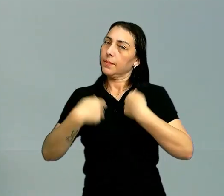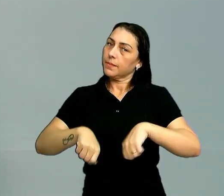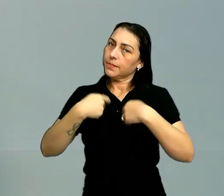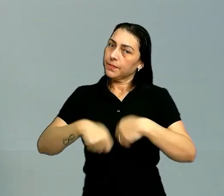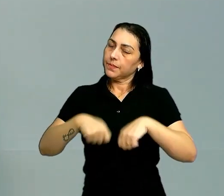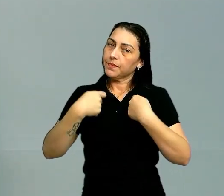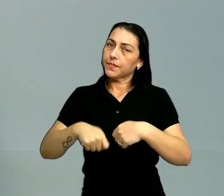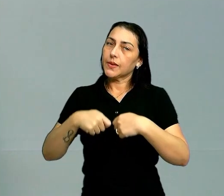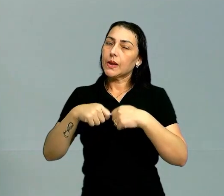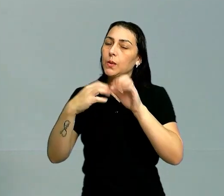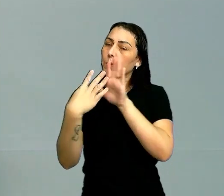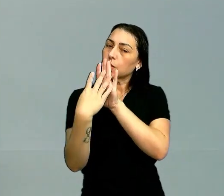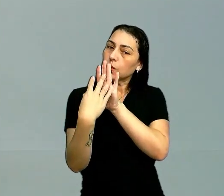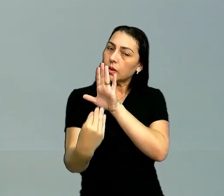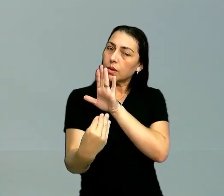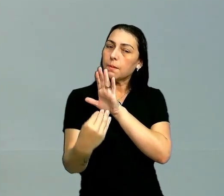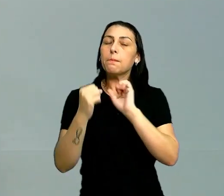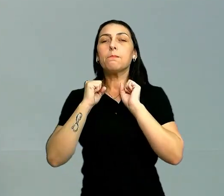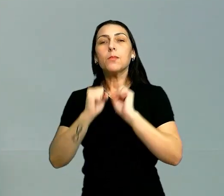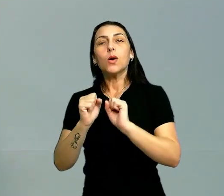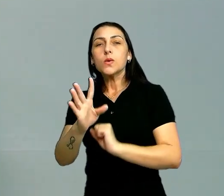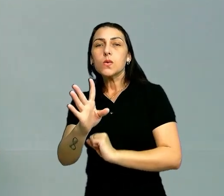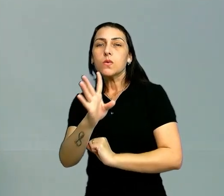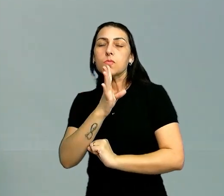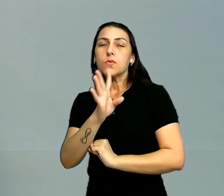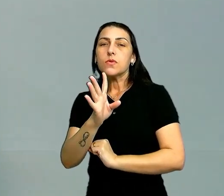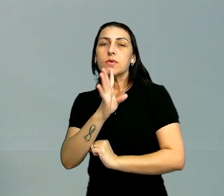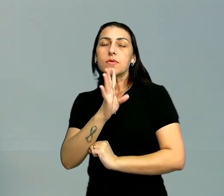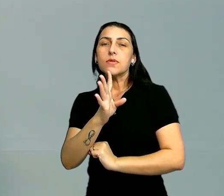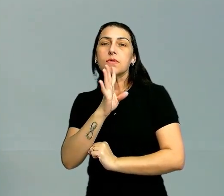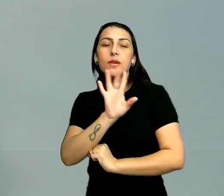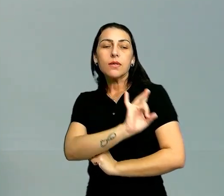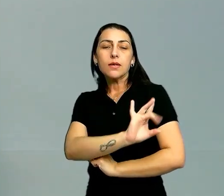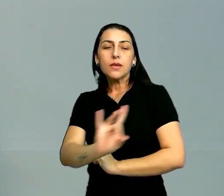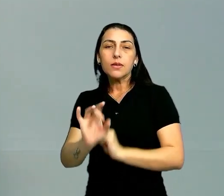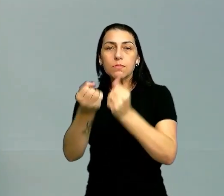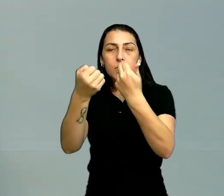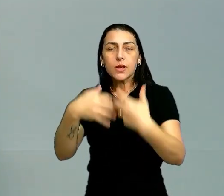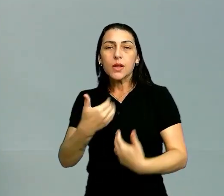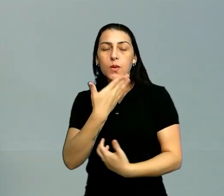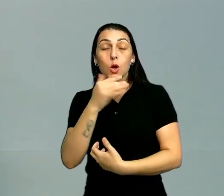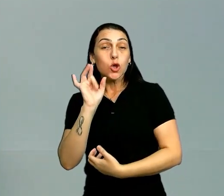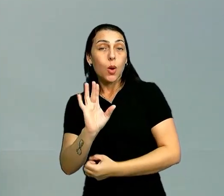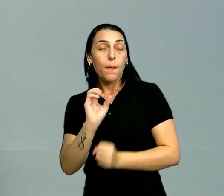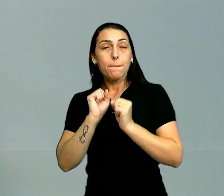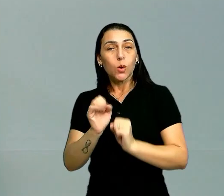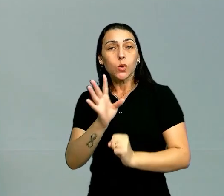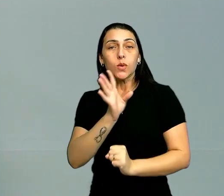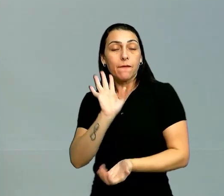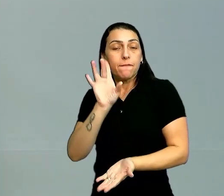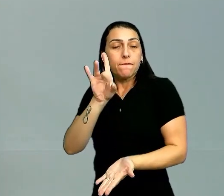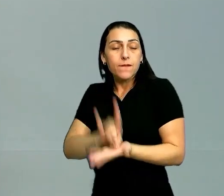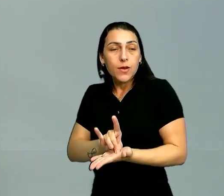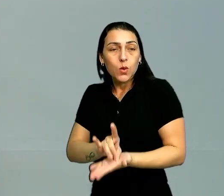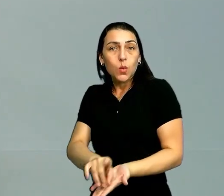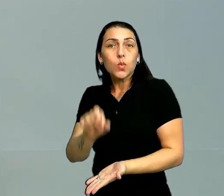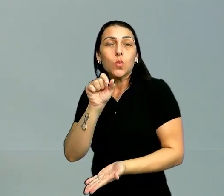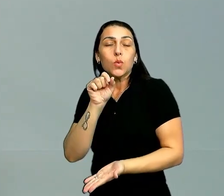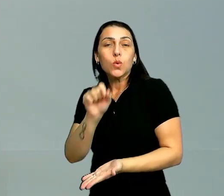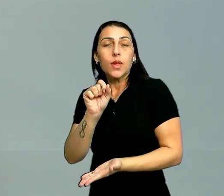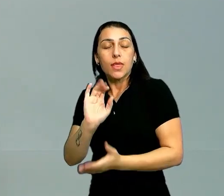deve seguir para que a gente possa conhecer as coisas, ou melhor, explicando melhor, eu só posso conhecer verdadeiramente aquilo